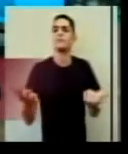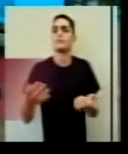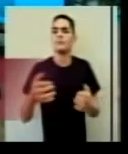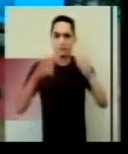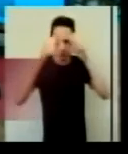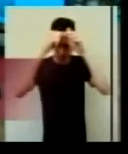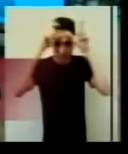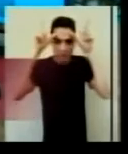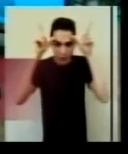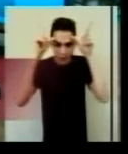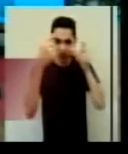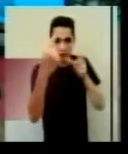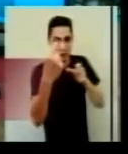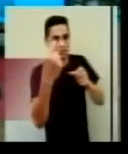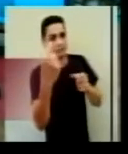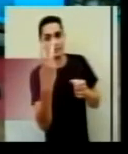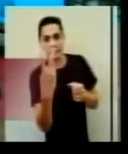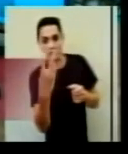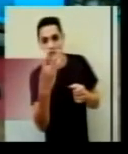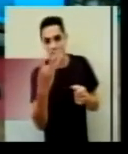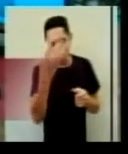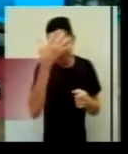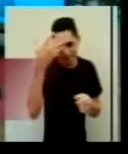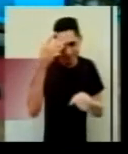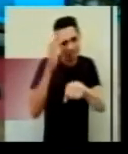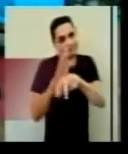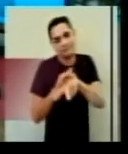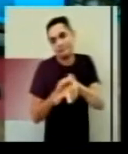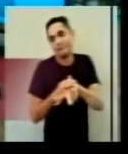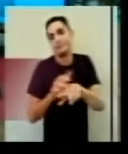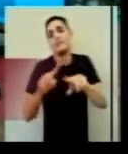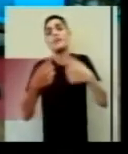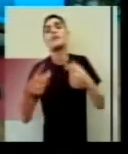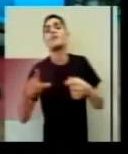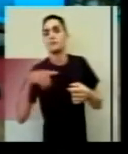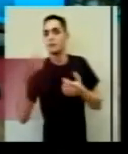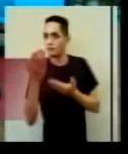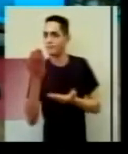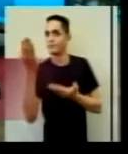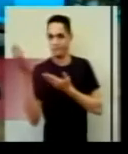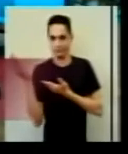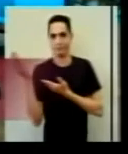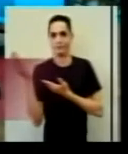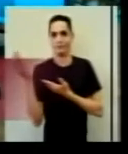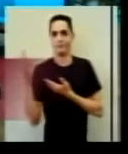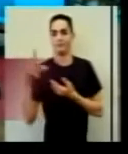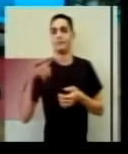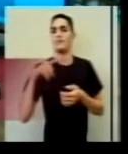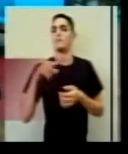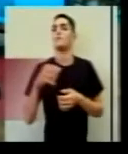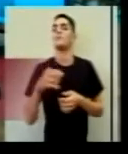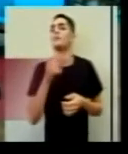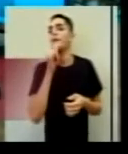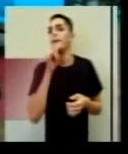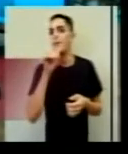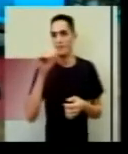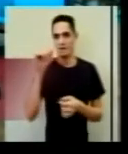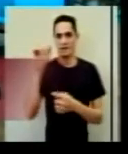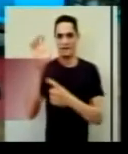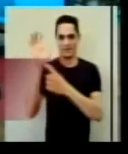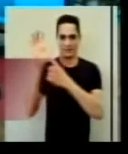gente capacitada, com enfermagem para 2, 3 pacientes.